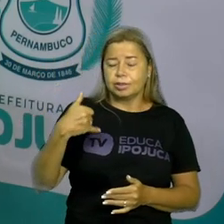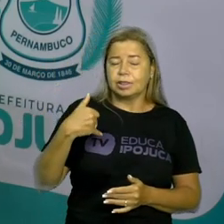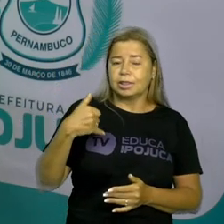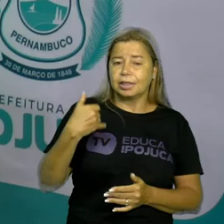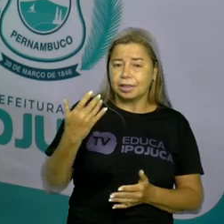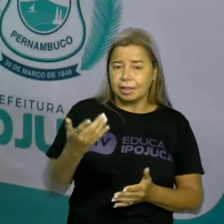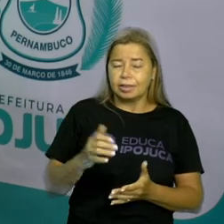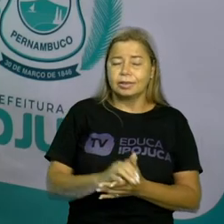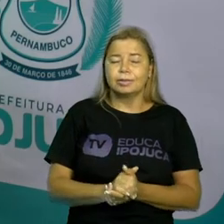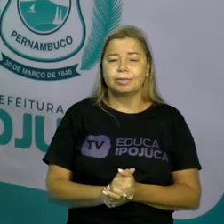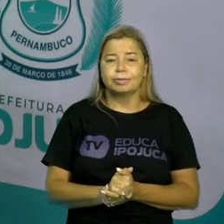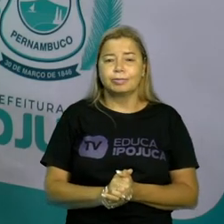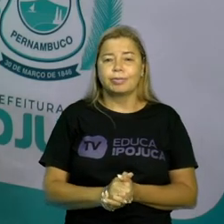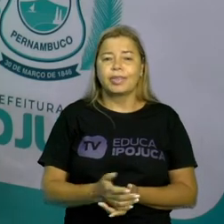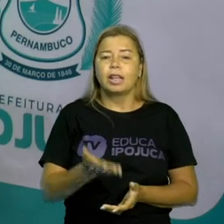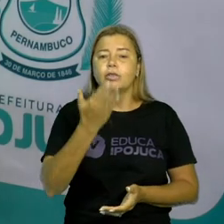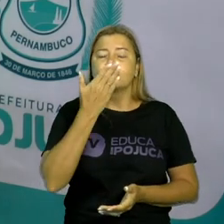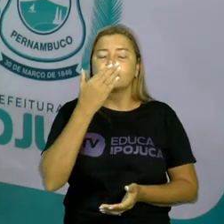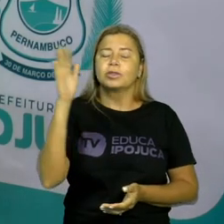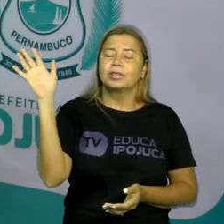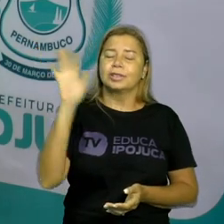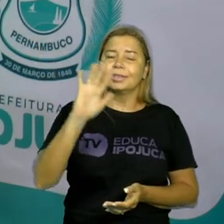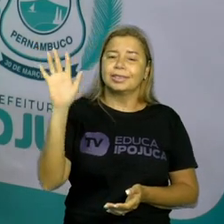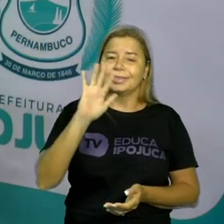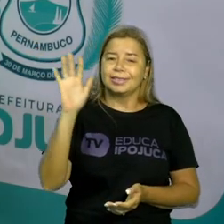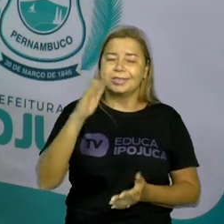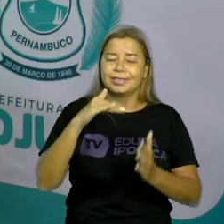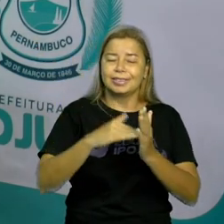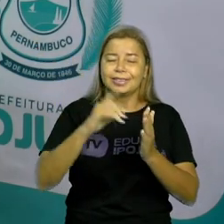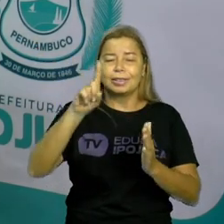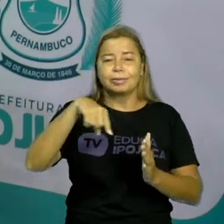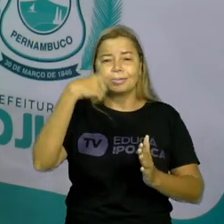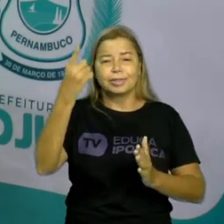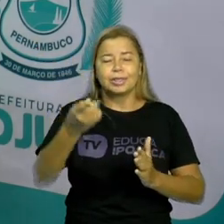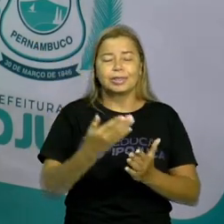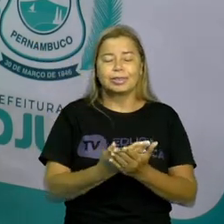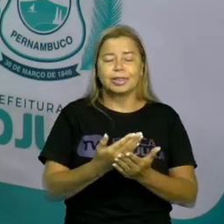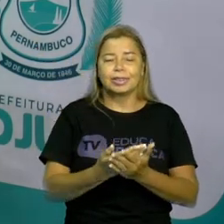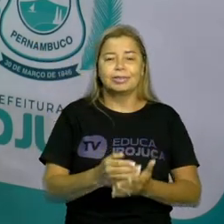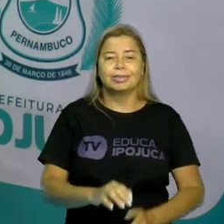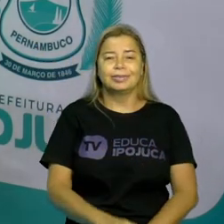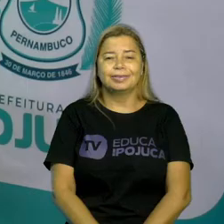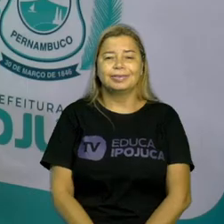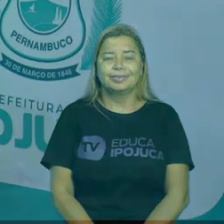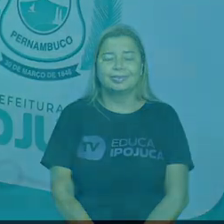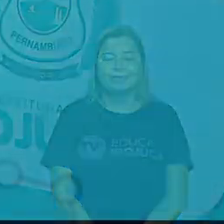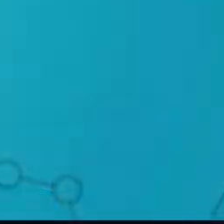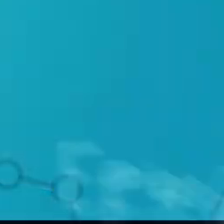Tá certo? Um beijo grande para vocês e até a próxima aula, se Deus quiser.